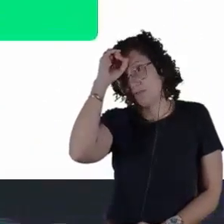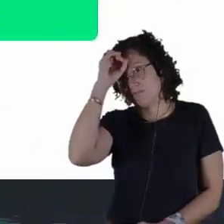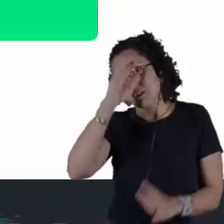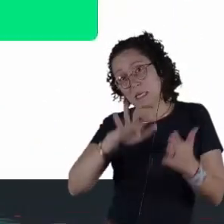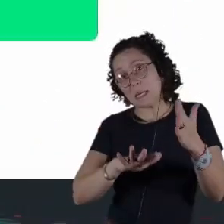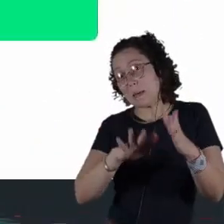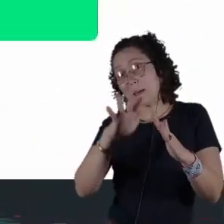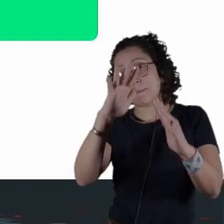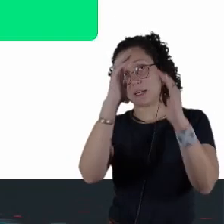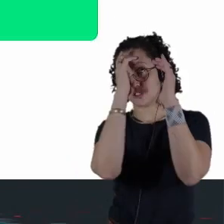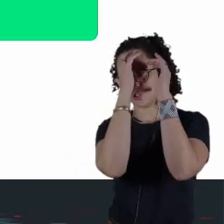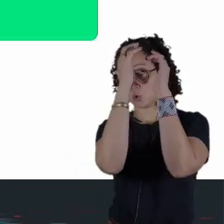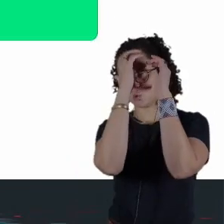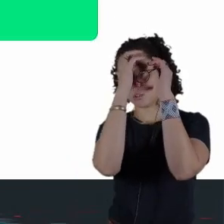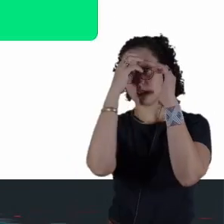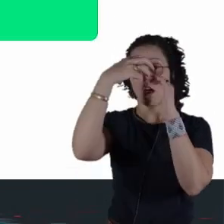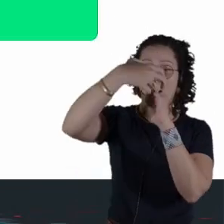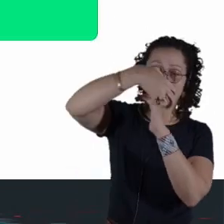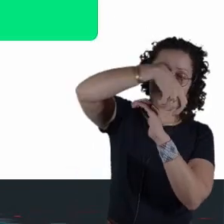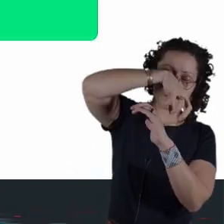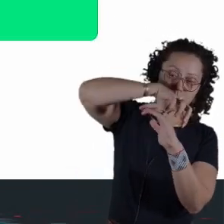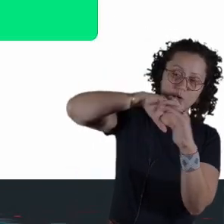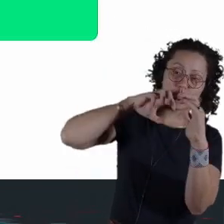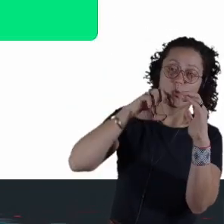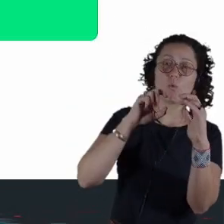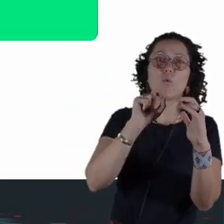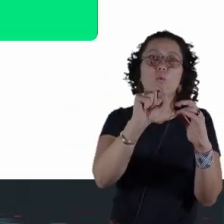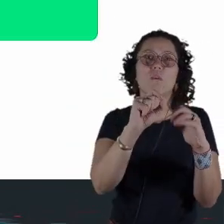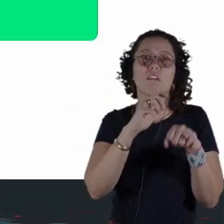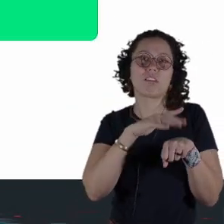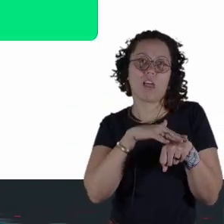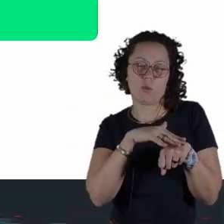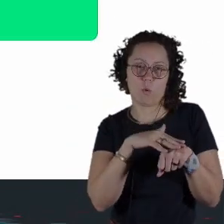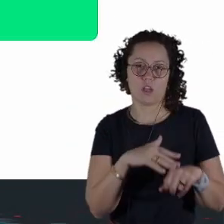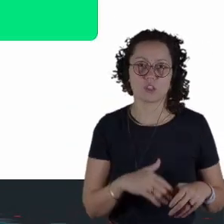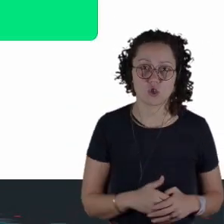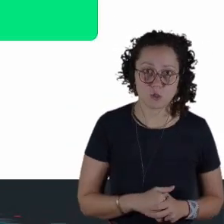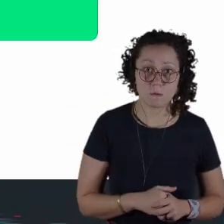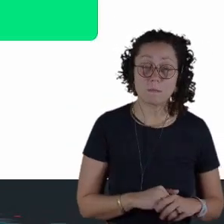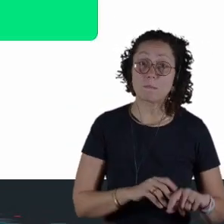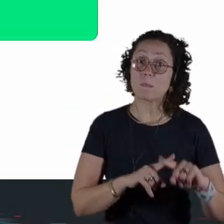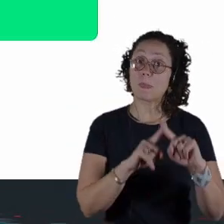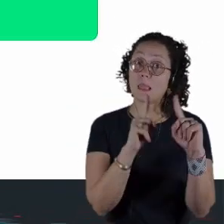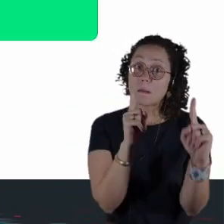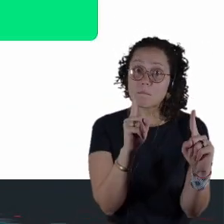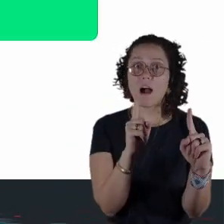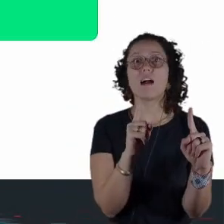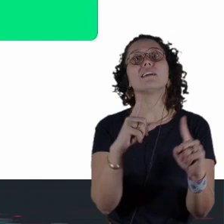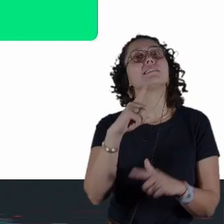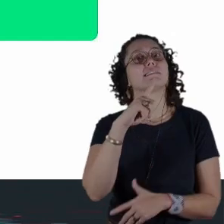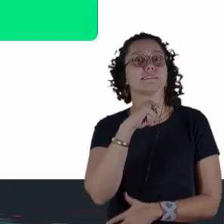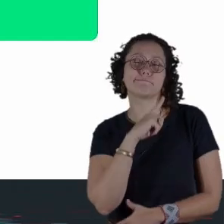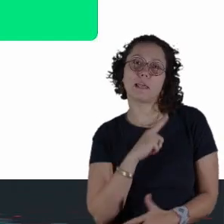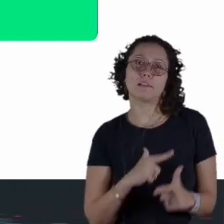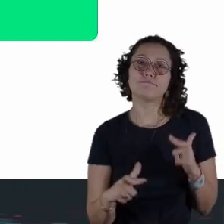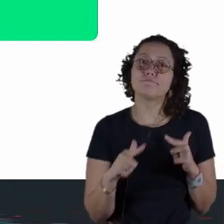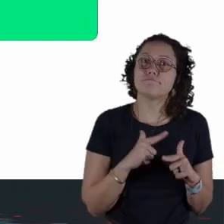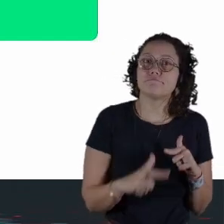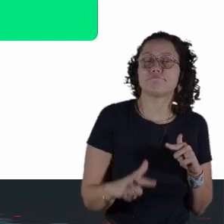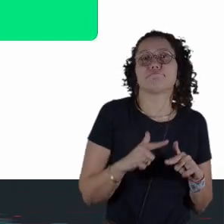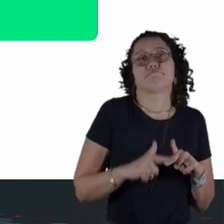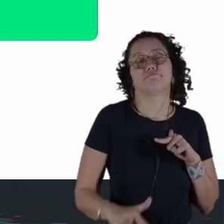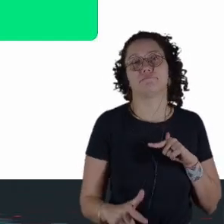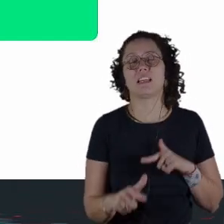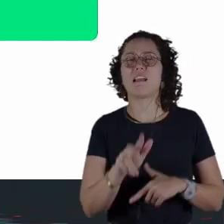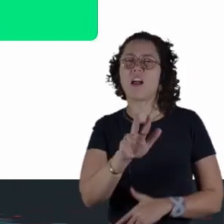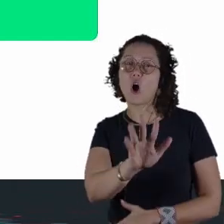doente, afetada. Tá bem? Mas sempre tem comorbilidade. Você lembra que eu